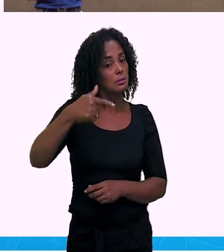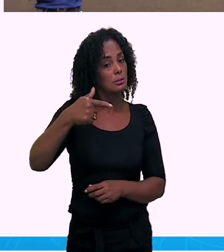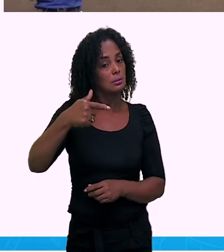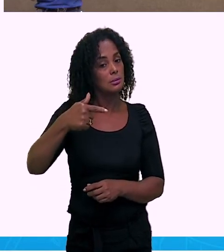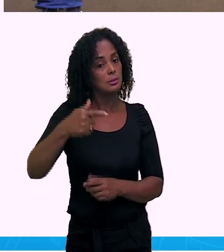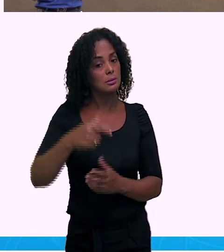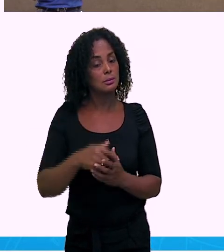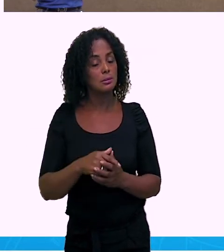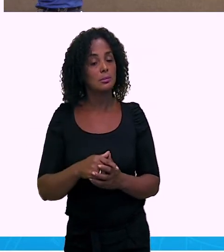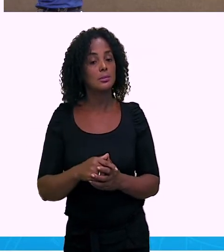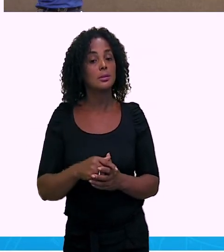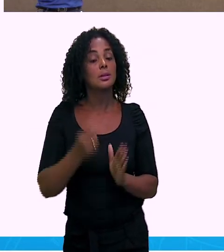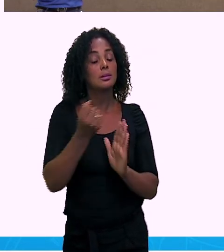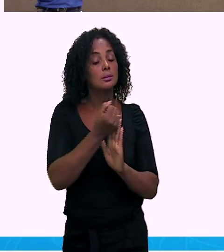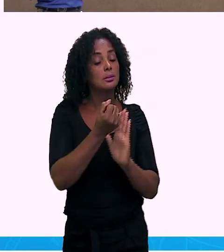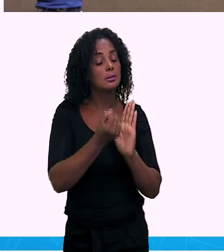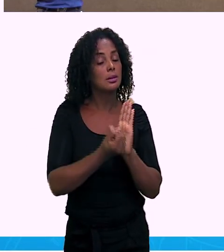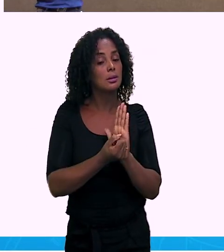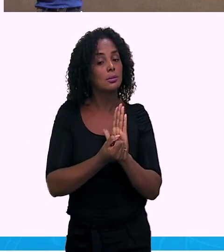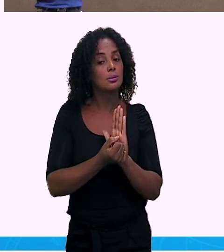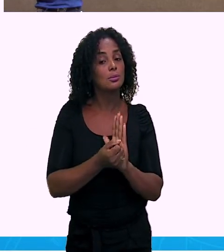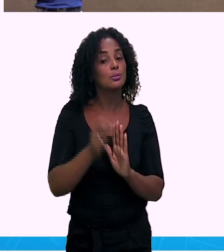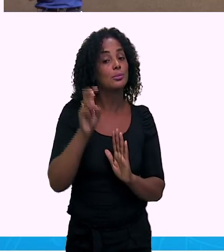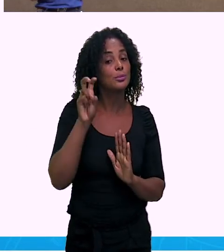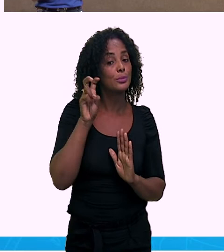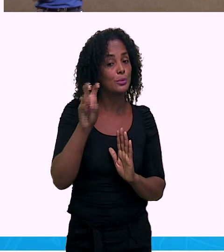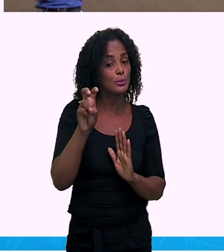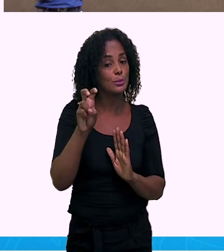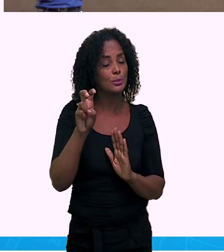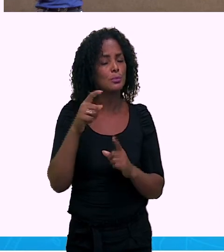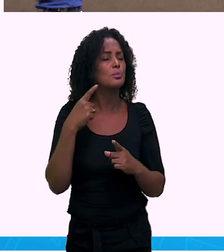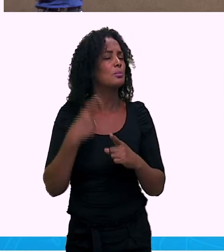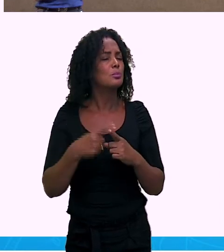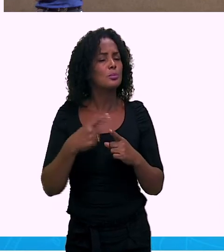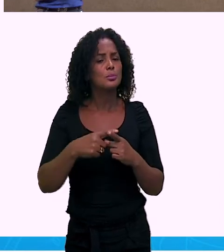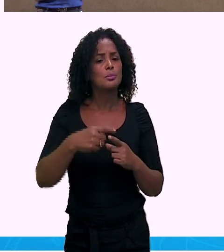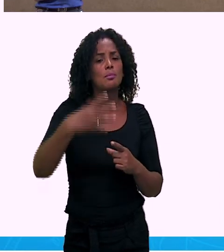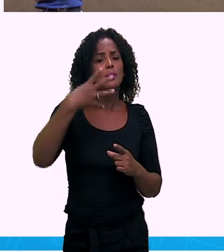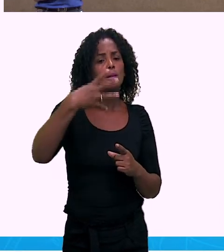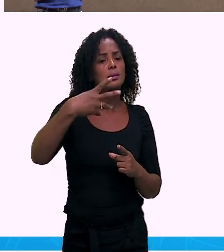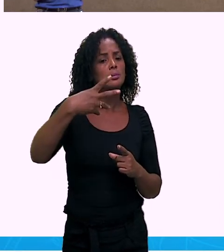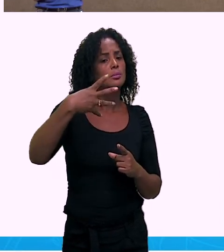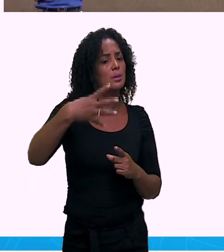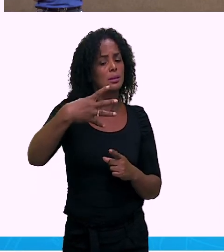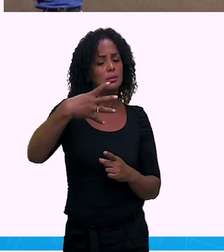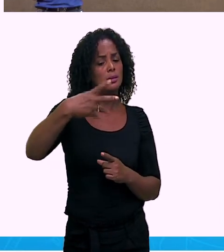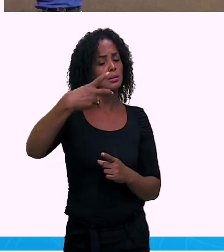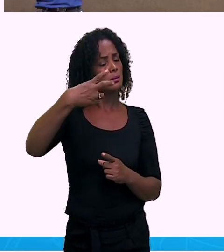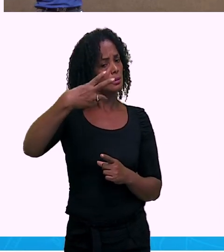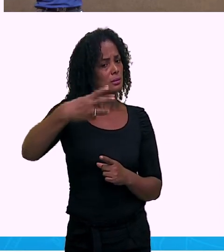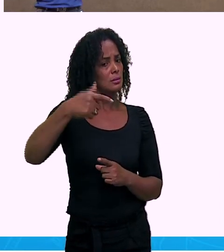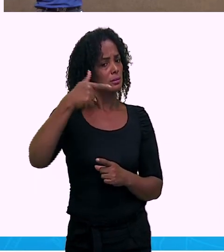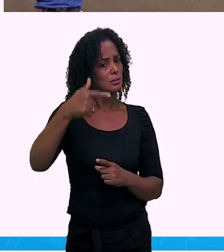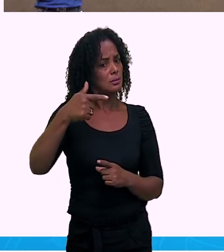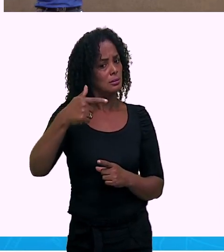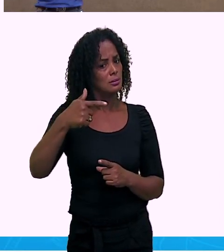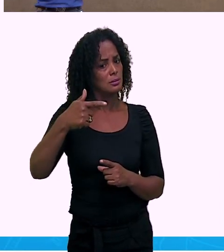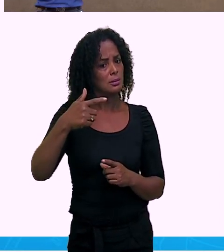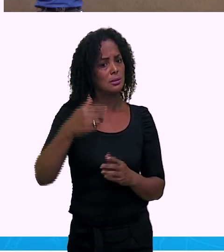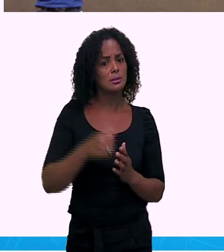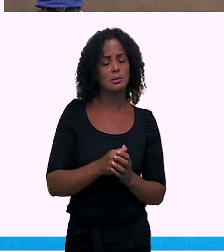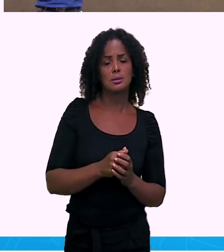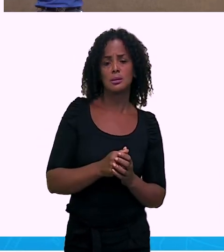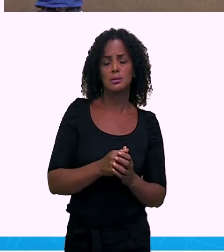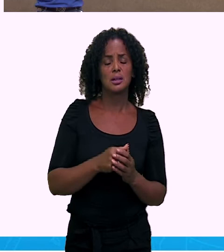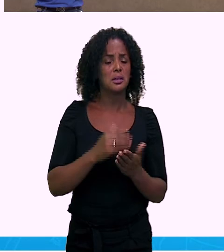437 está no século V, porque 437 está entre 401